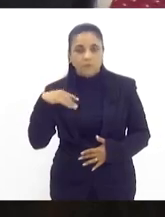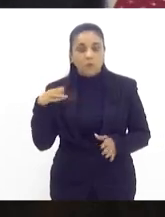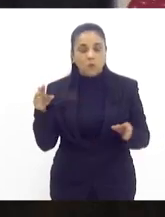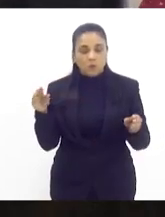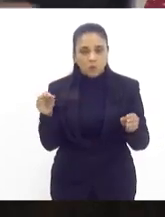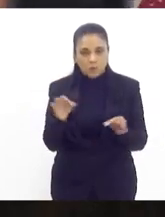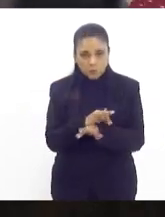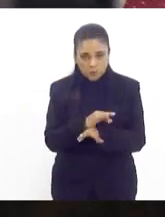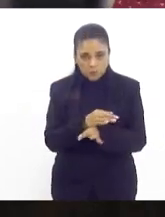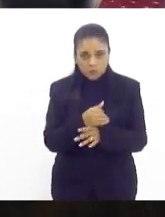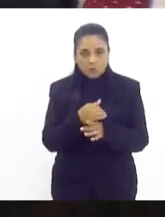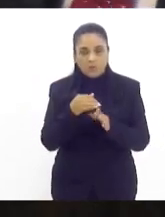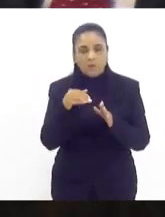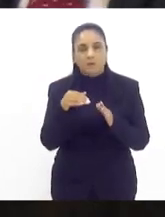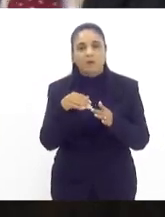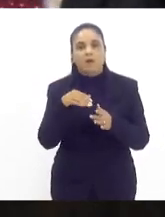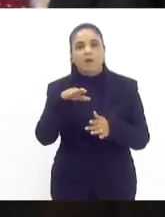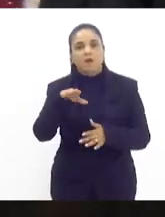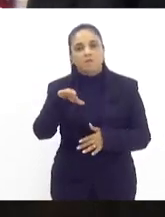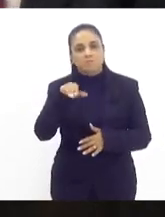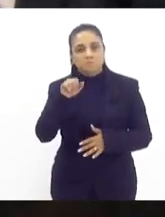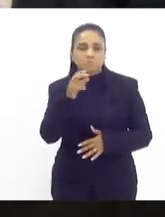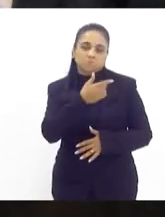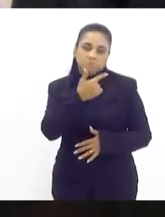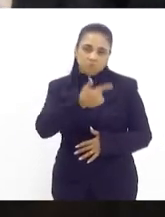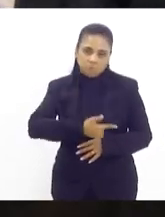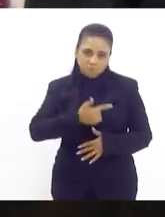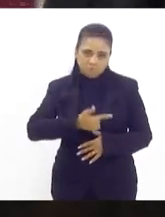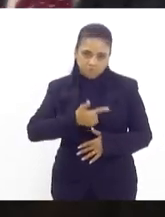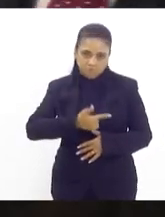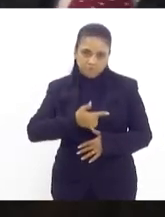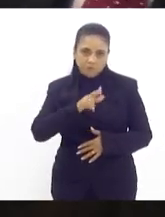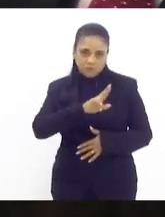Concluída a segunda chamada.